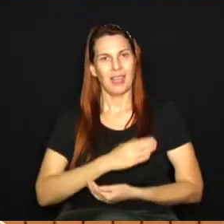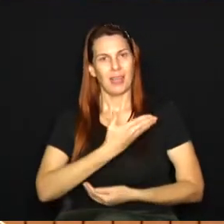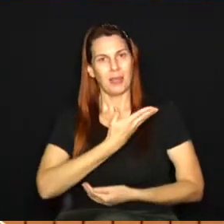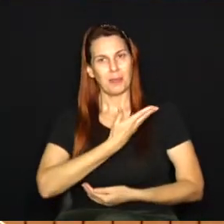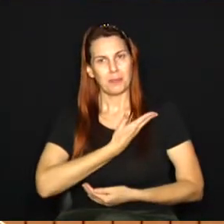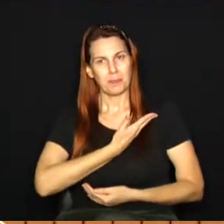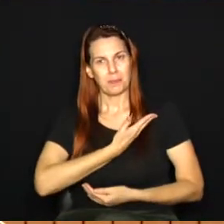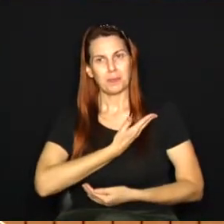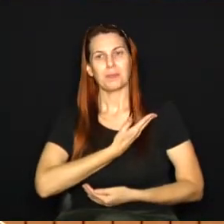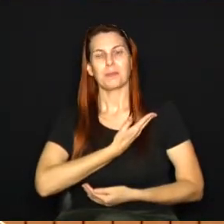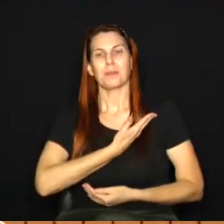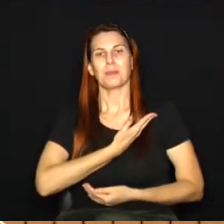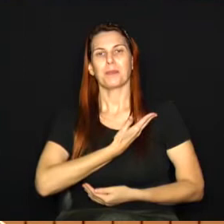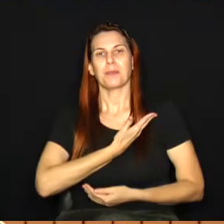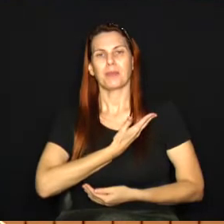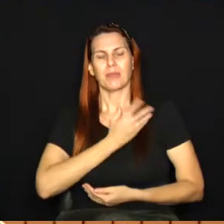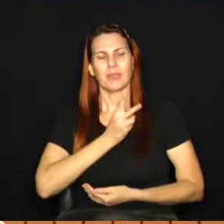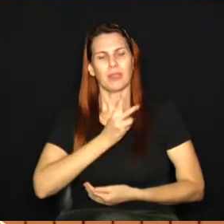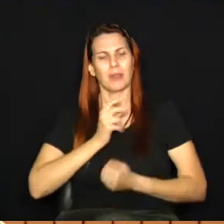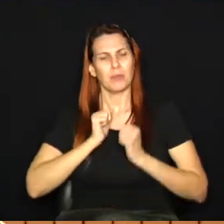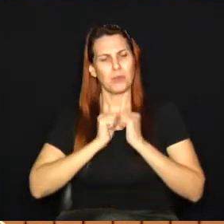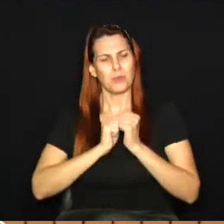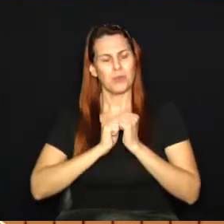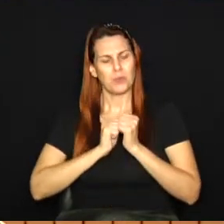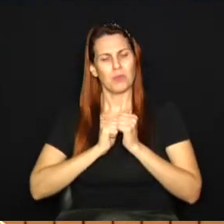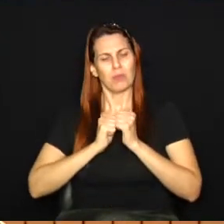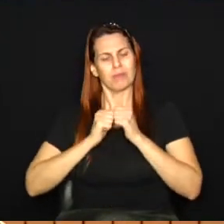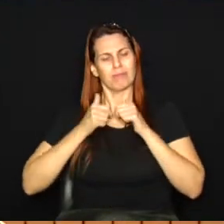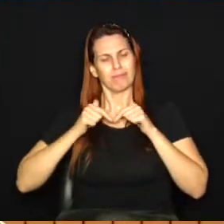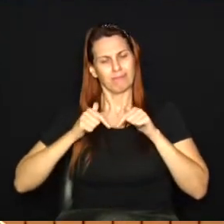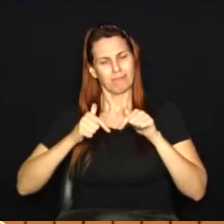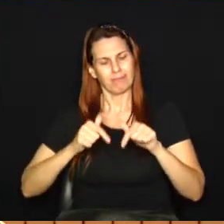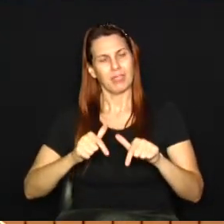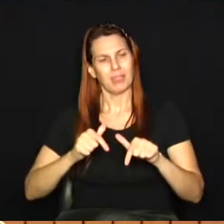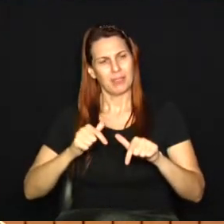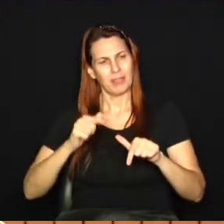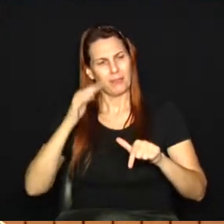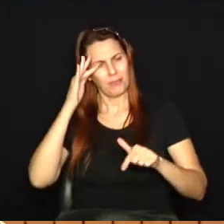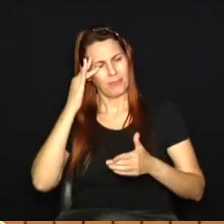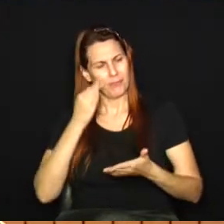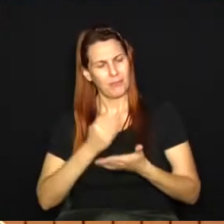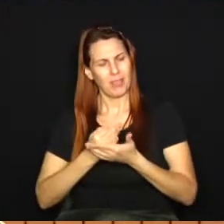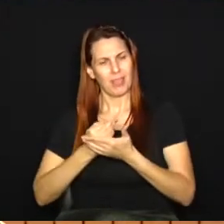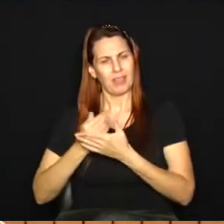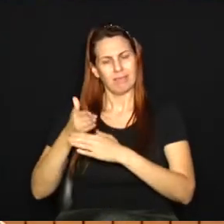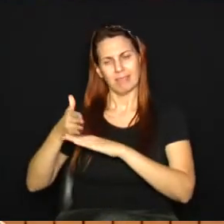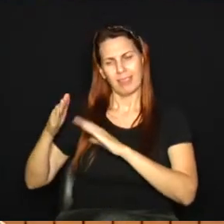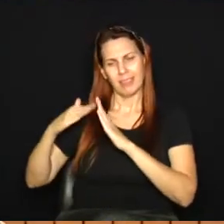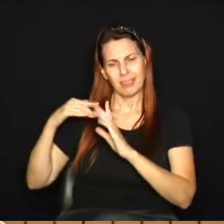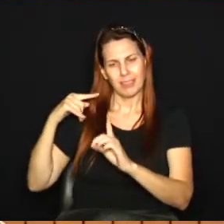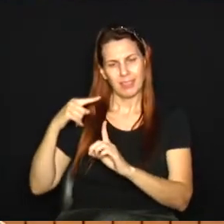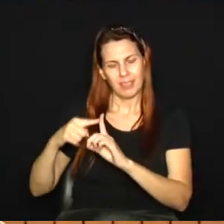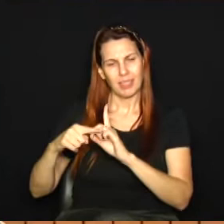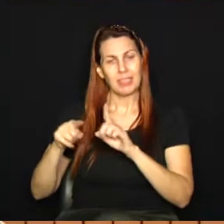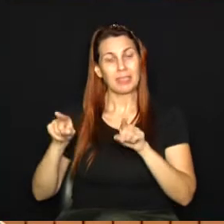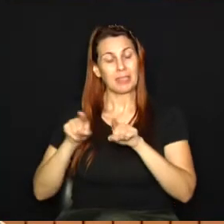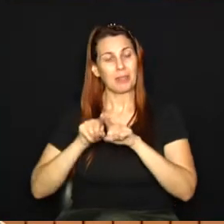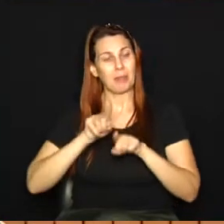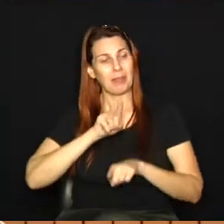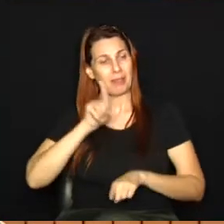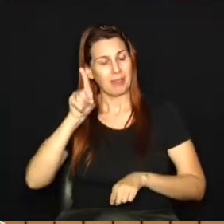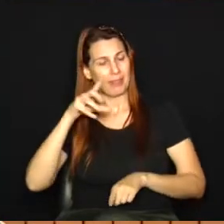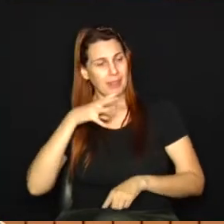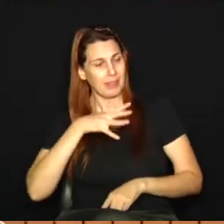Amigos dessa caminhada de fé, de paróquia, também amigos lá de Piracicaba, em